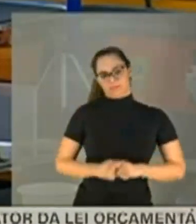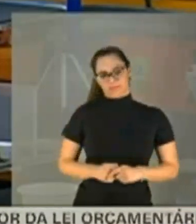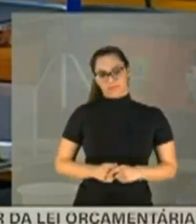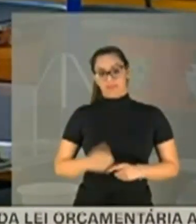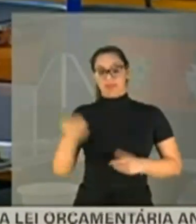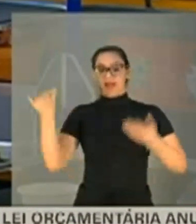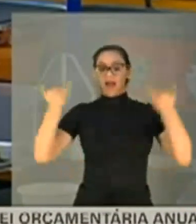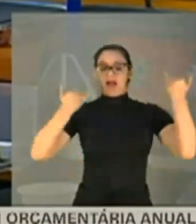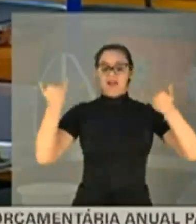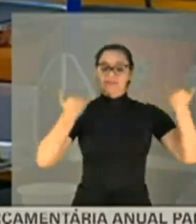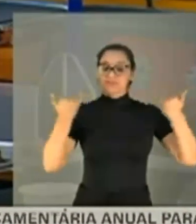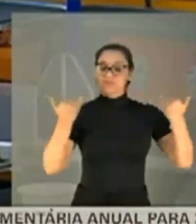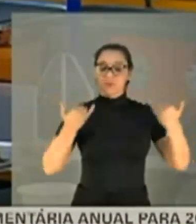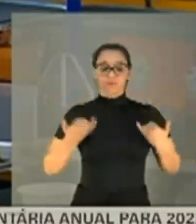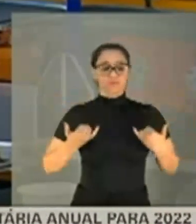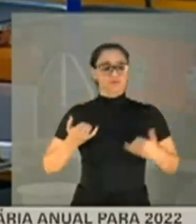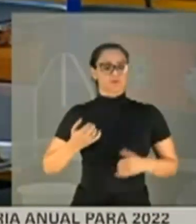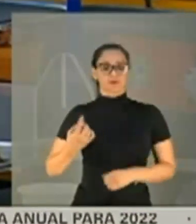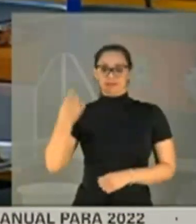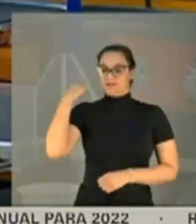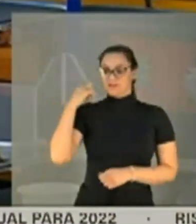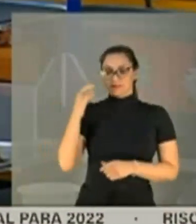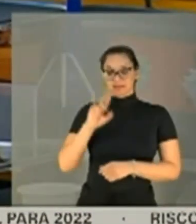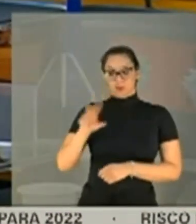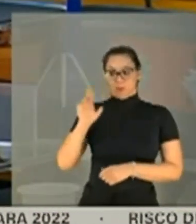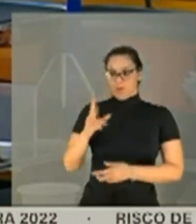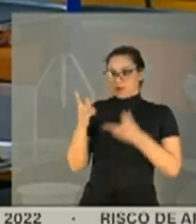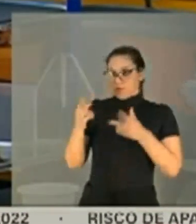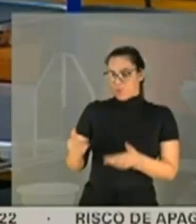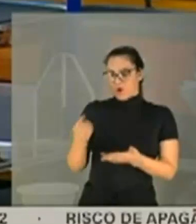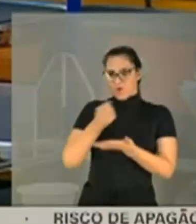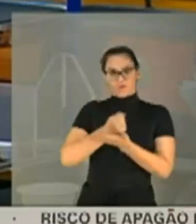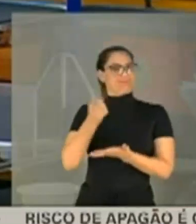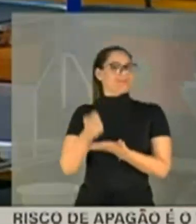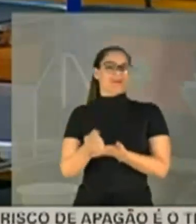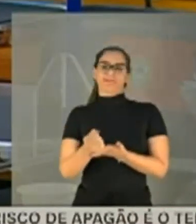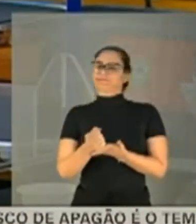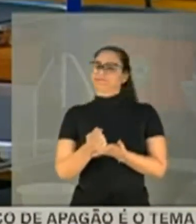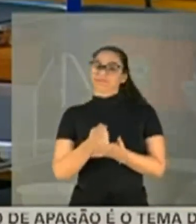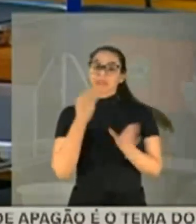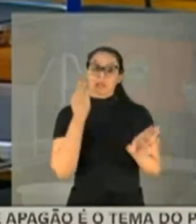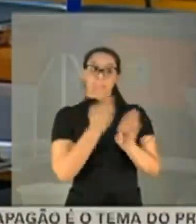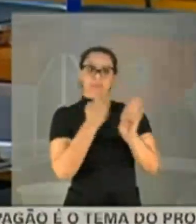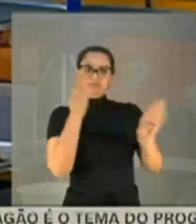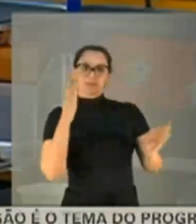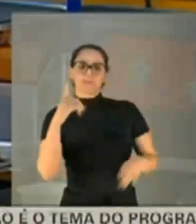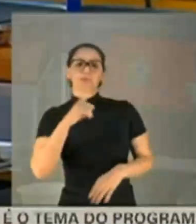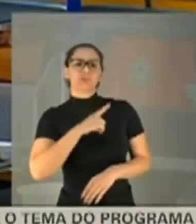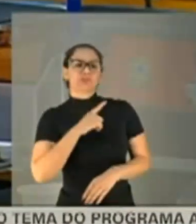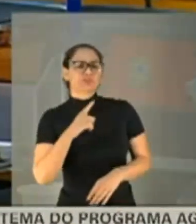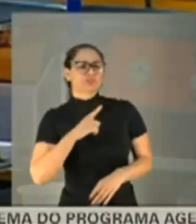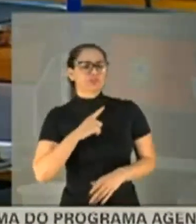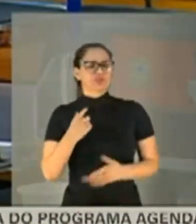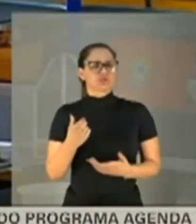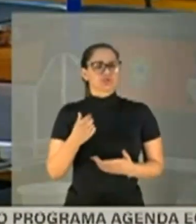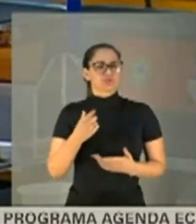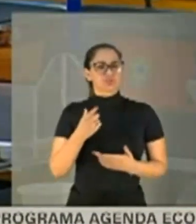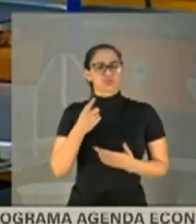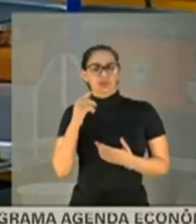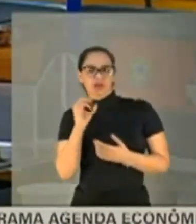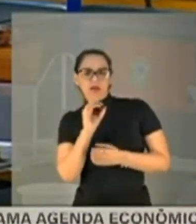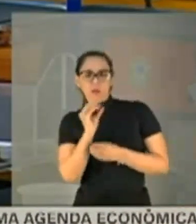as informações não eram as do contrato e eles detectaram que estava havendo uma burla, não é